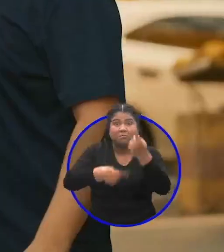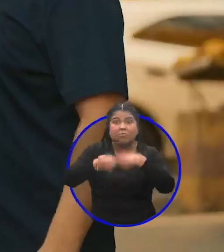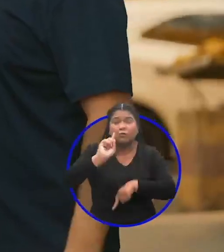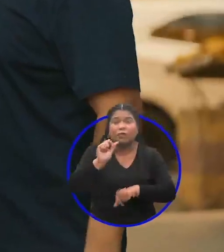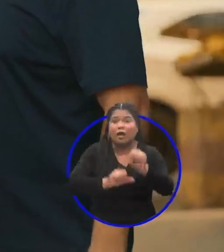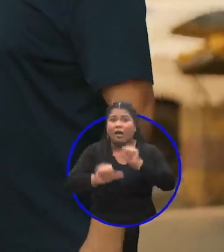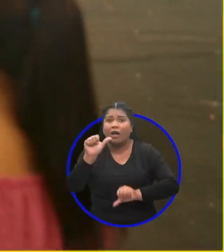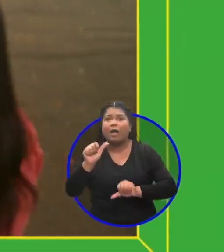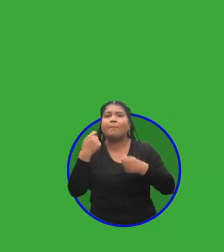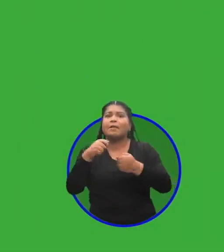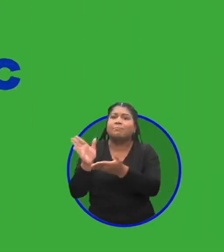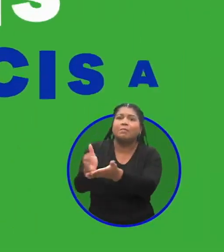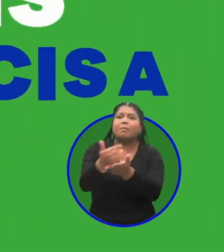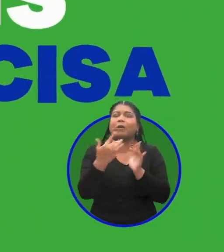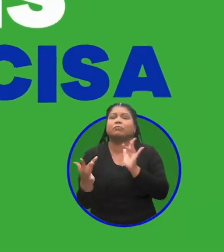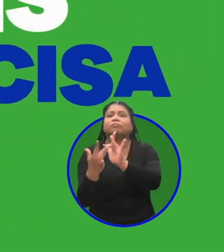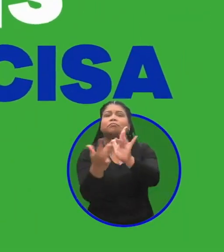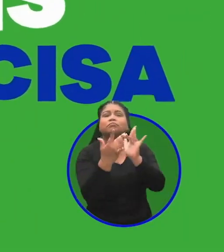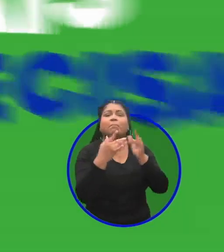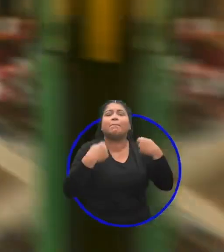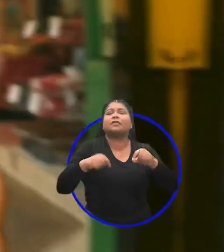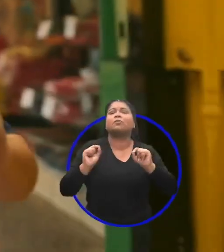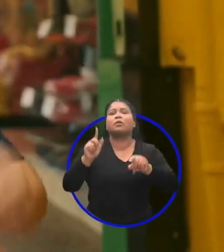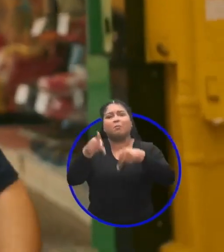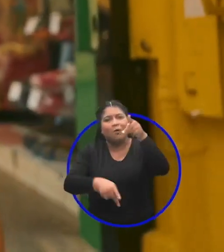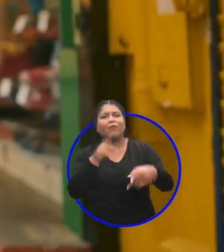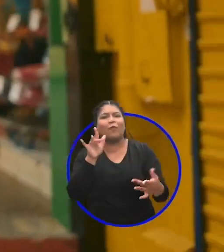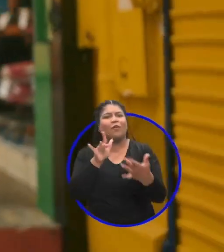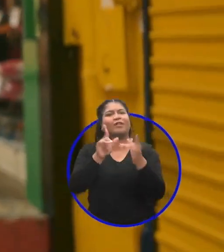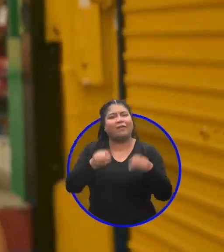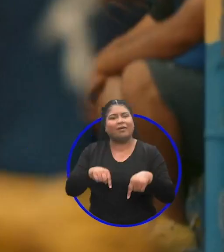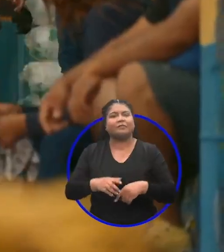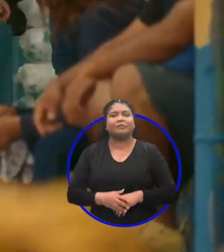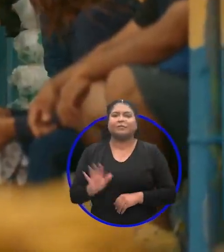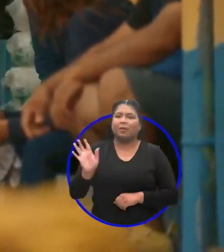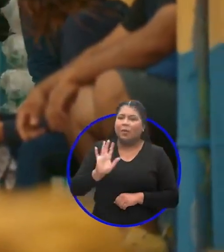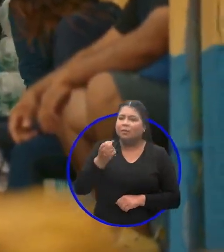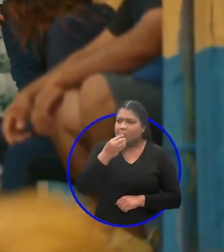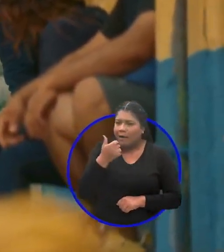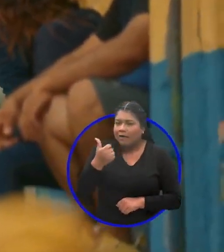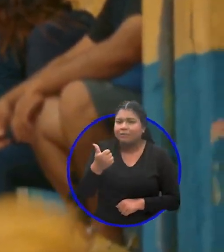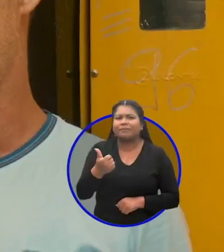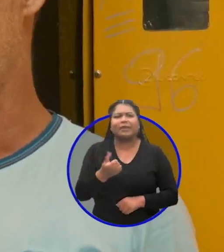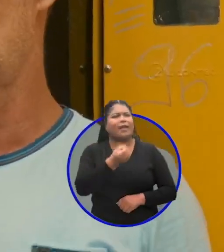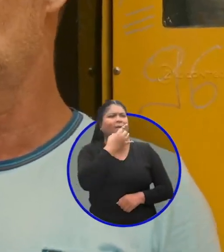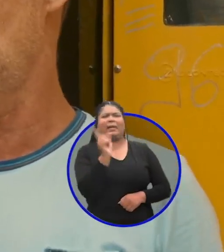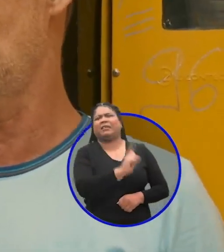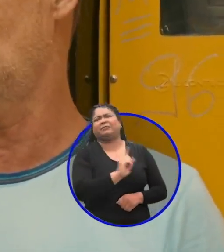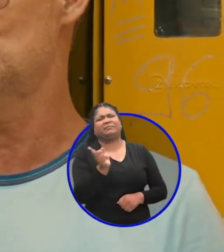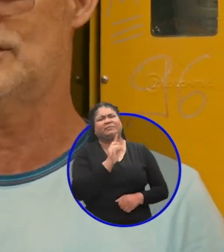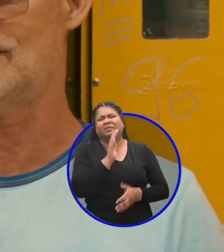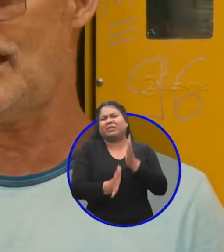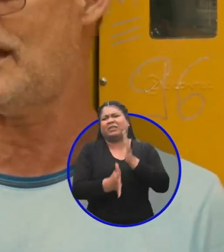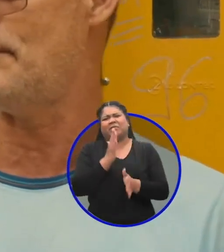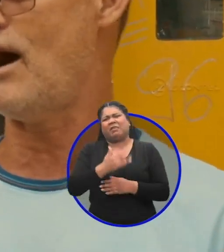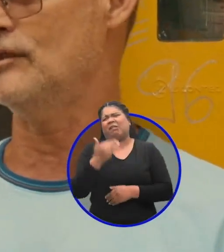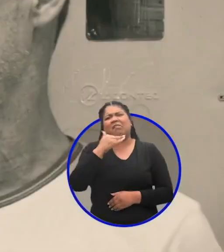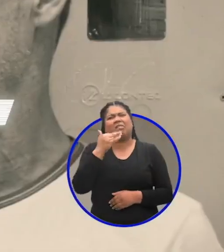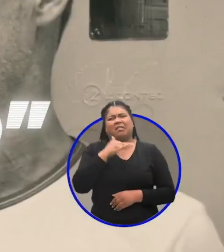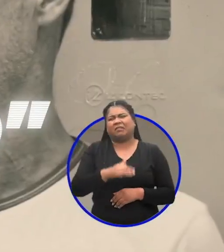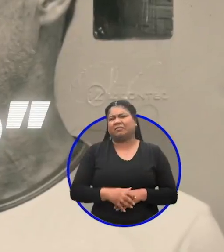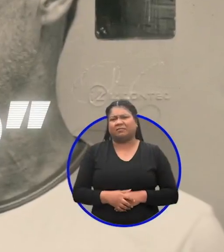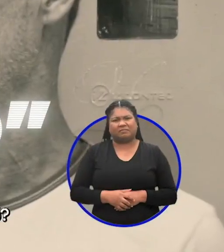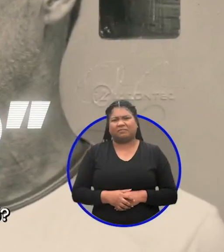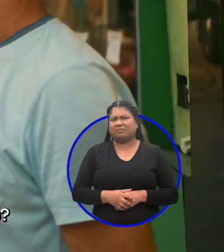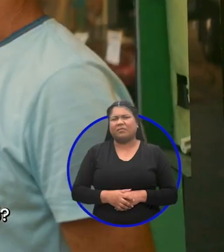a gente precisa ouvir quem mais precisa dessas mudanças. Falar com a população. Oi, seu Batista, tudo bem? Não tá tudo bem, não. O centro tá